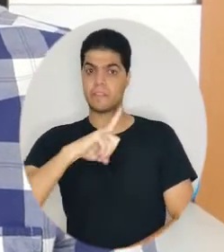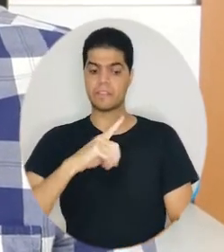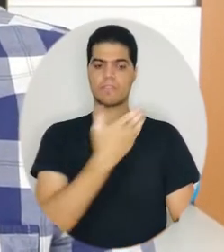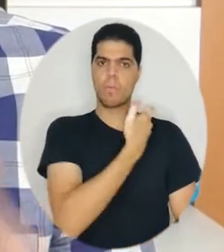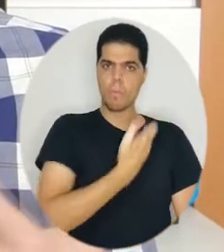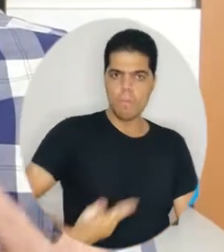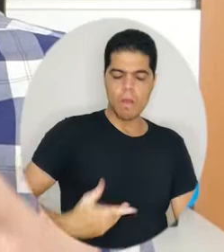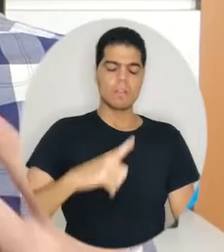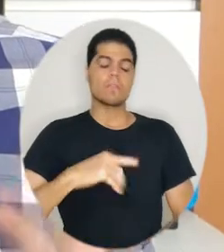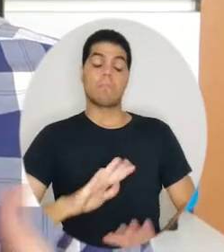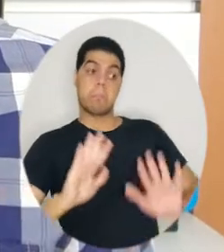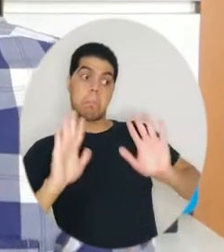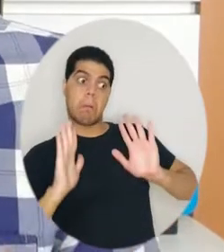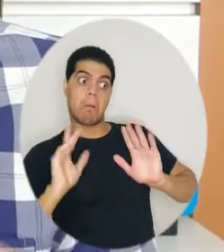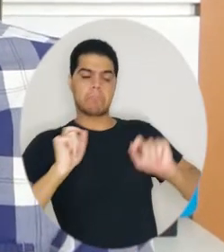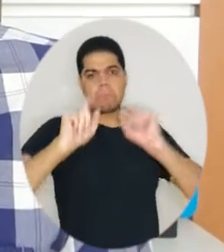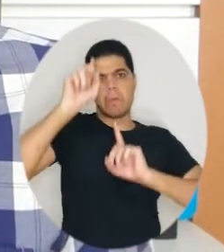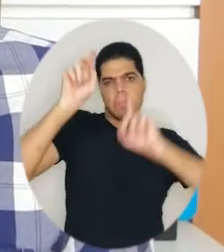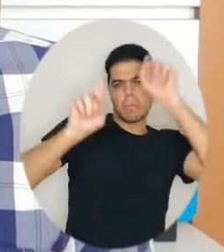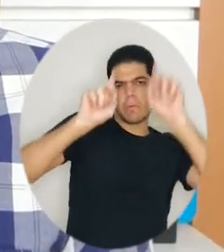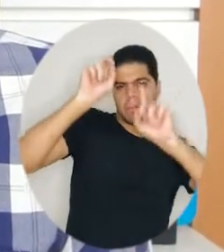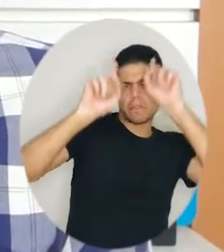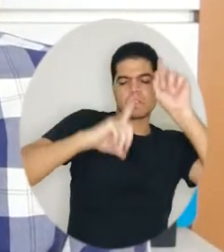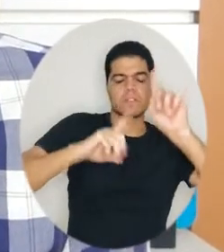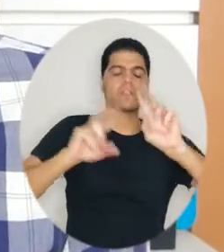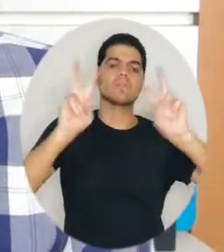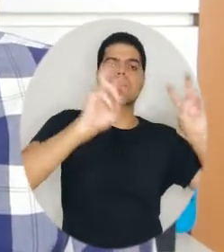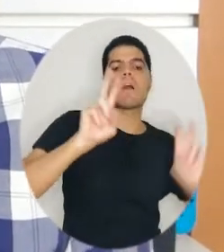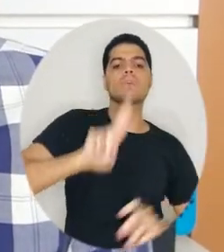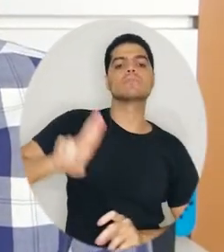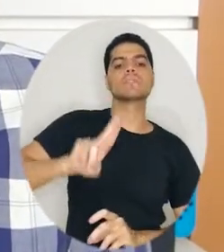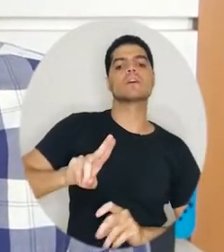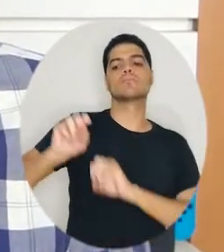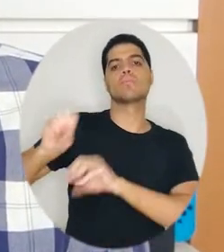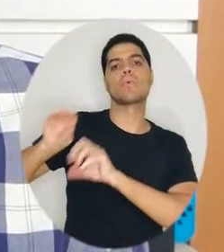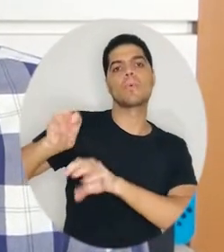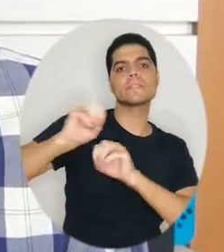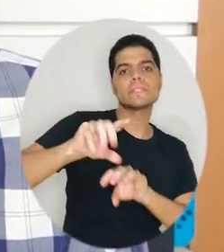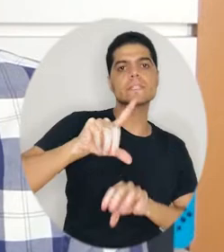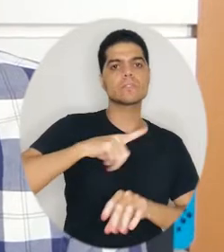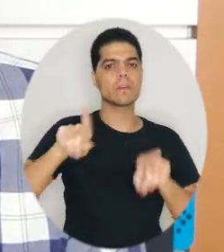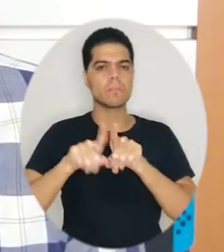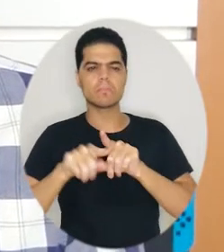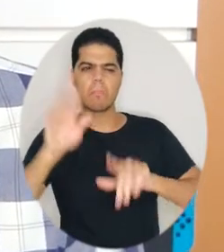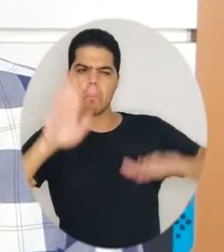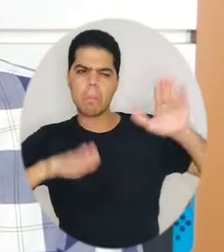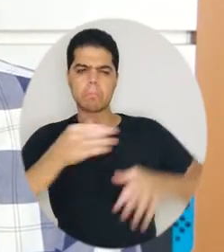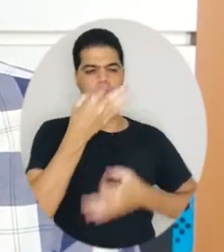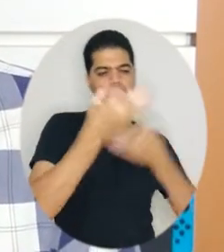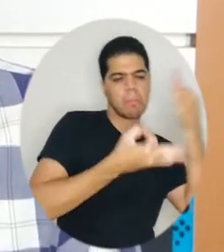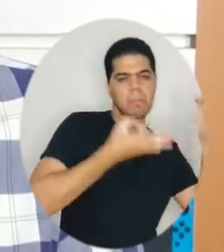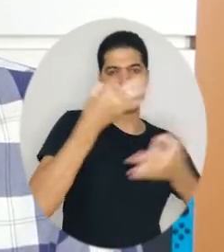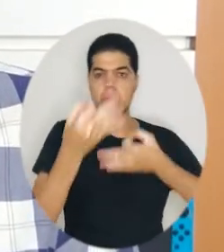governo tentava se legitimar nas ideias também por meio da educação o estímulo de certas narrativas